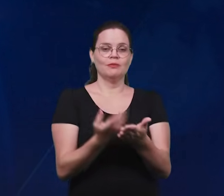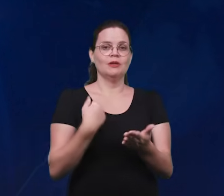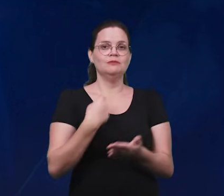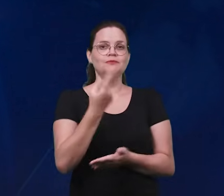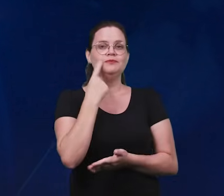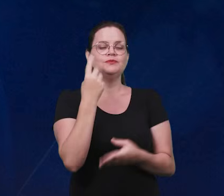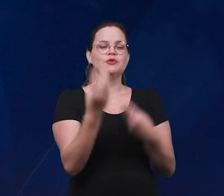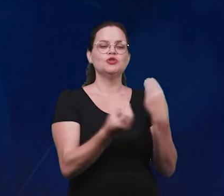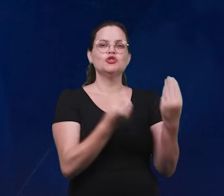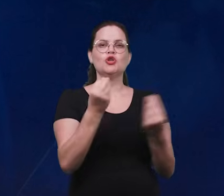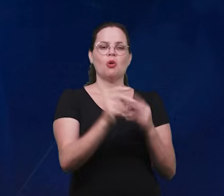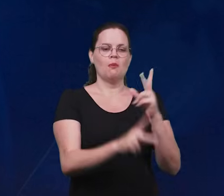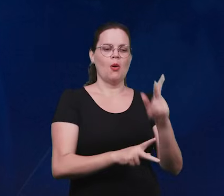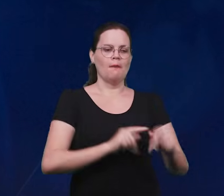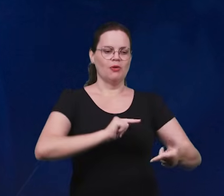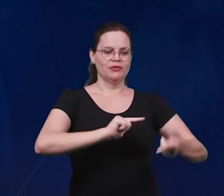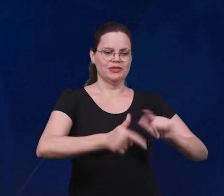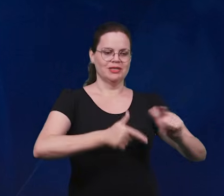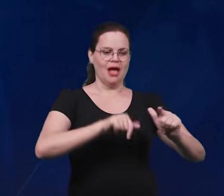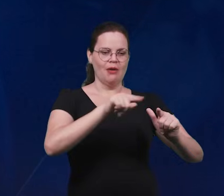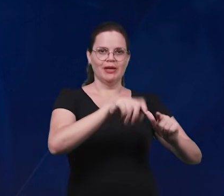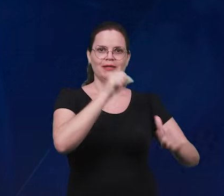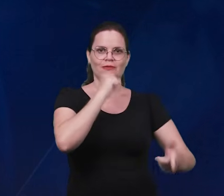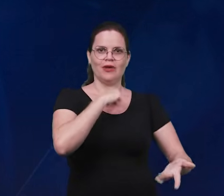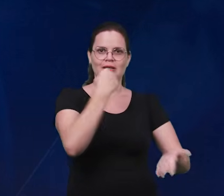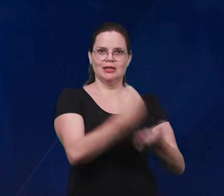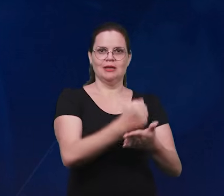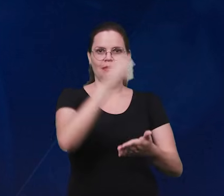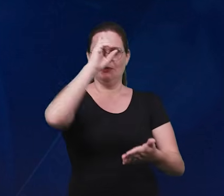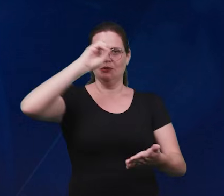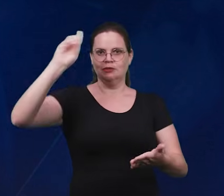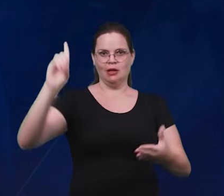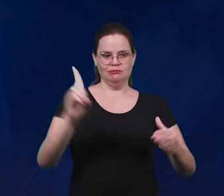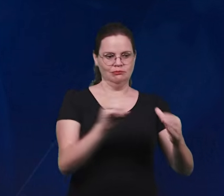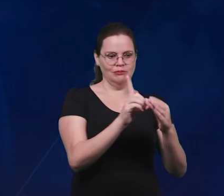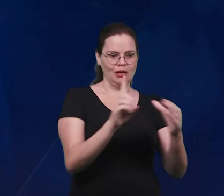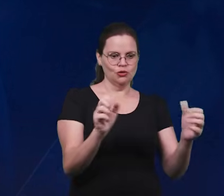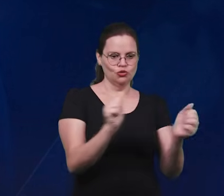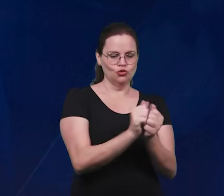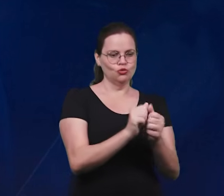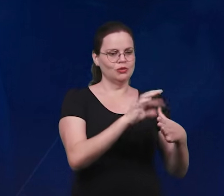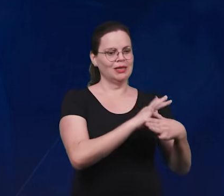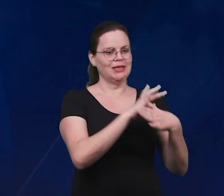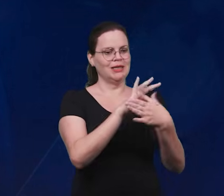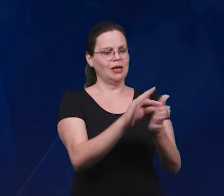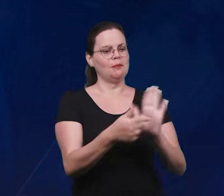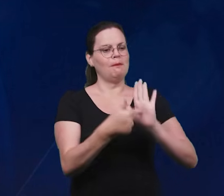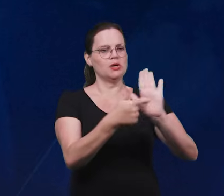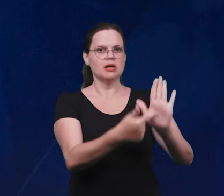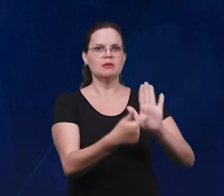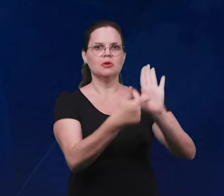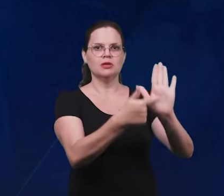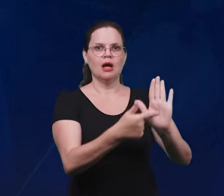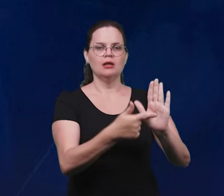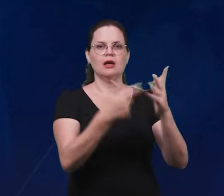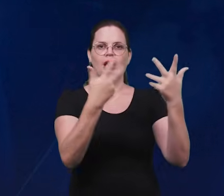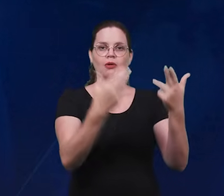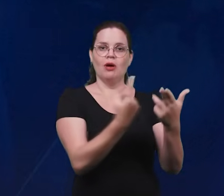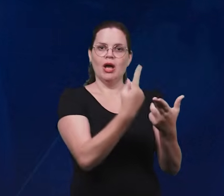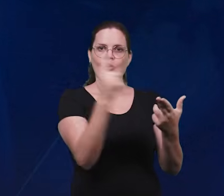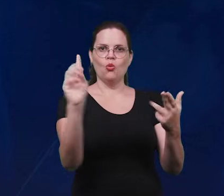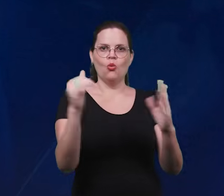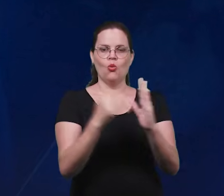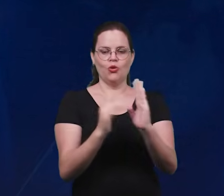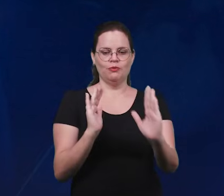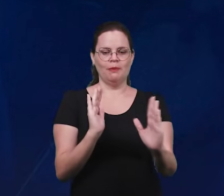com seu povo da antiga aliança em mais uma etapa. Esta é a última etapa, o